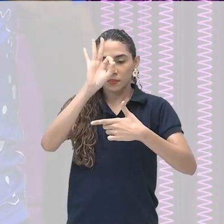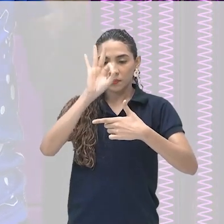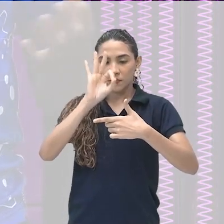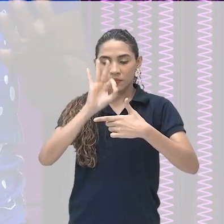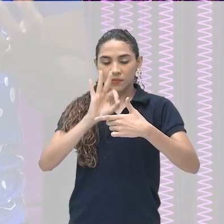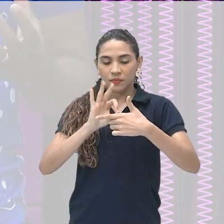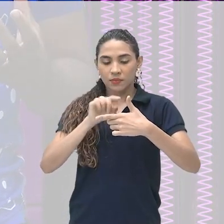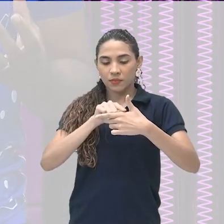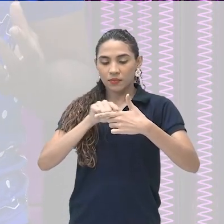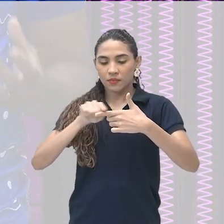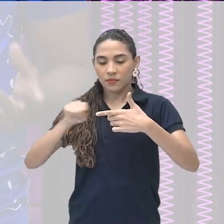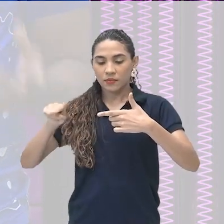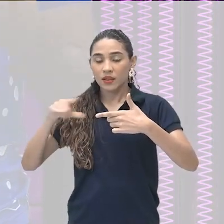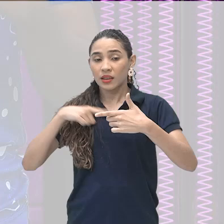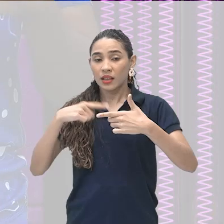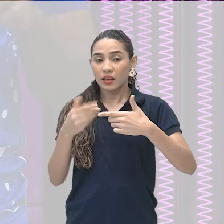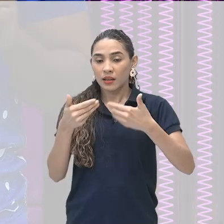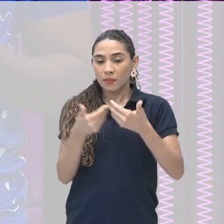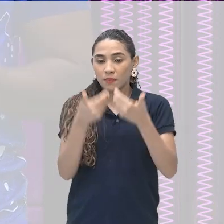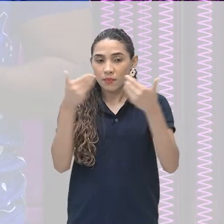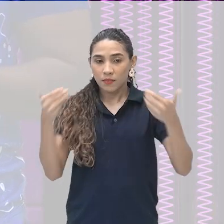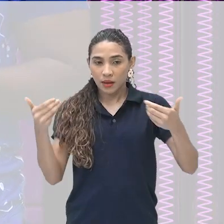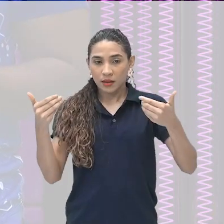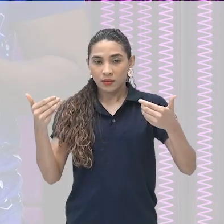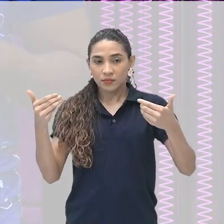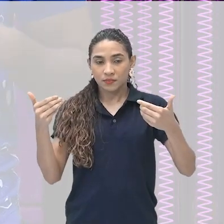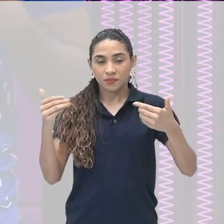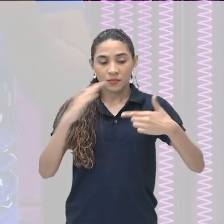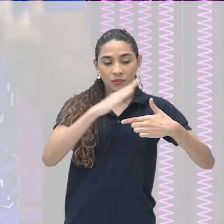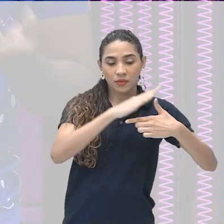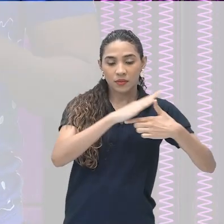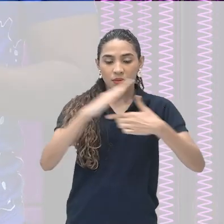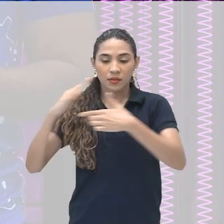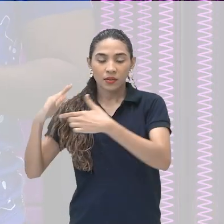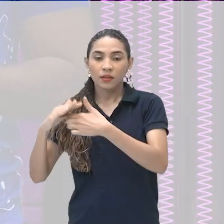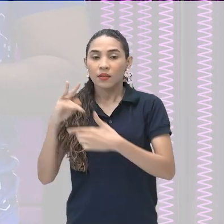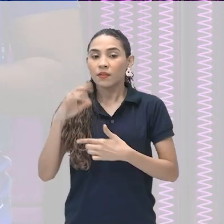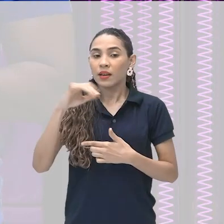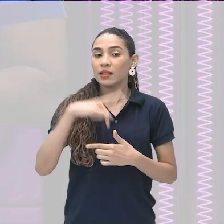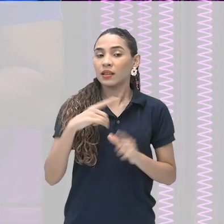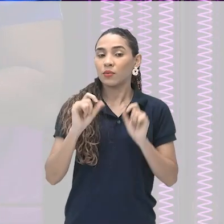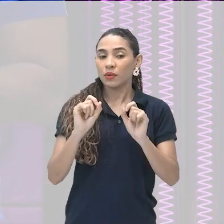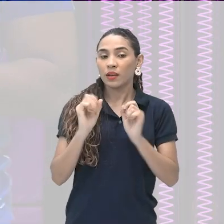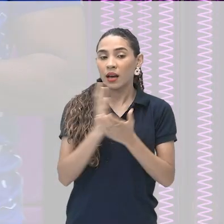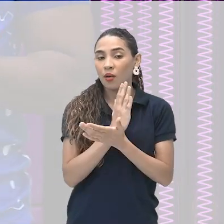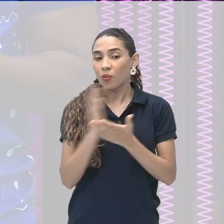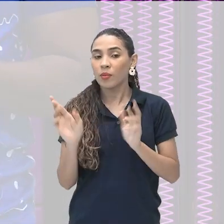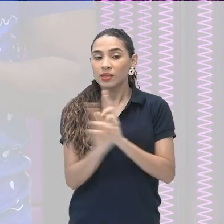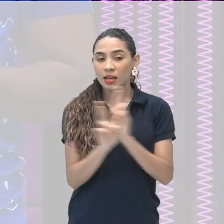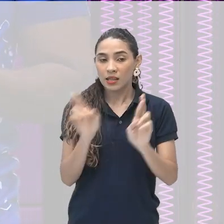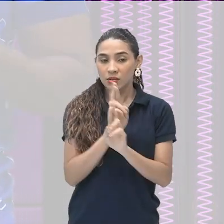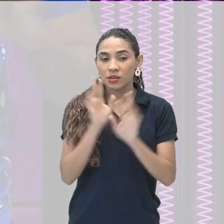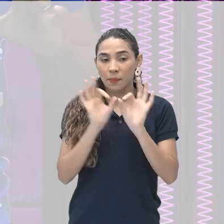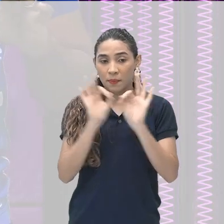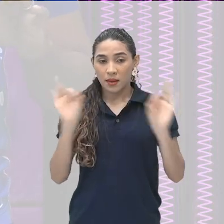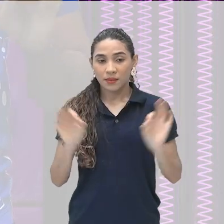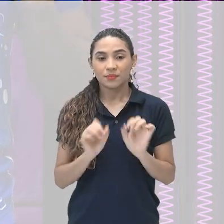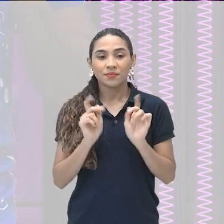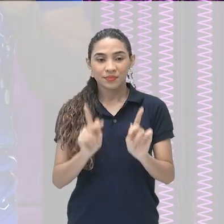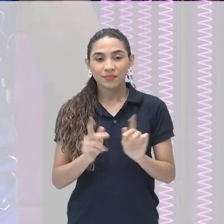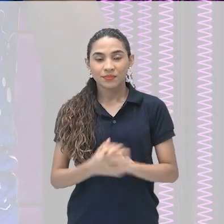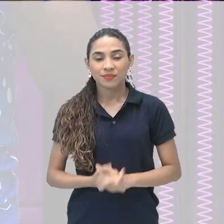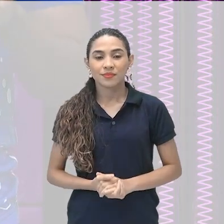obter outros dois triângulos. E a partir desses triângulos, nós vamos estabelecer algumas relações métricas. Tudo